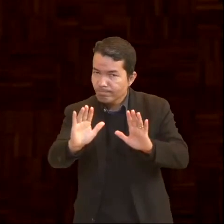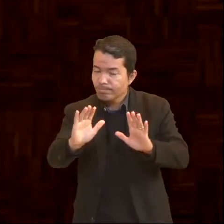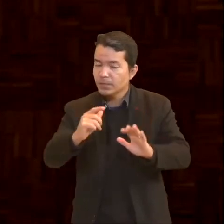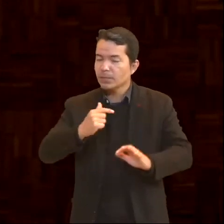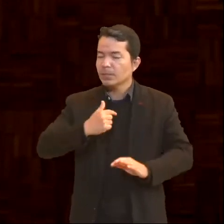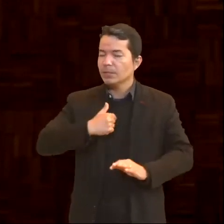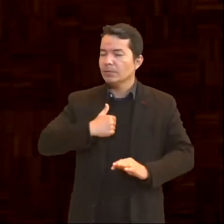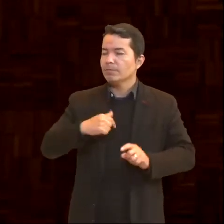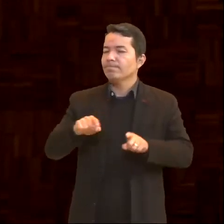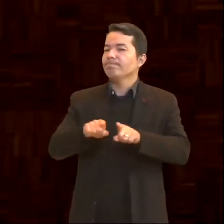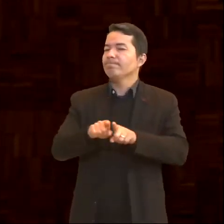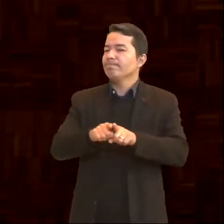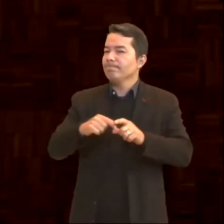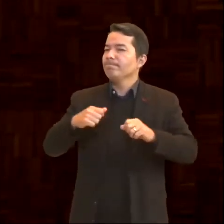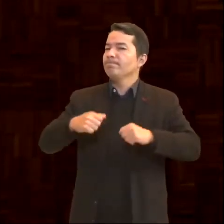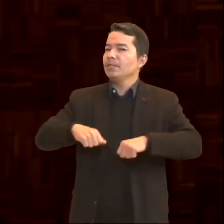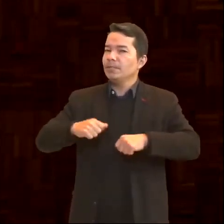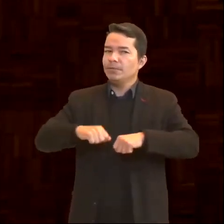decisões.